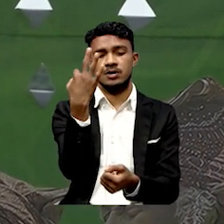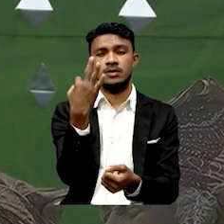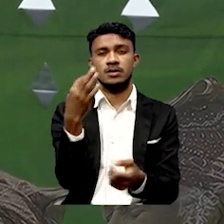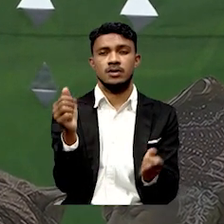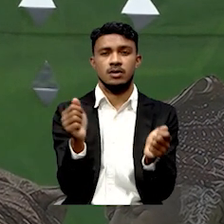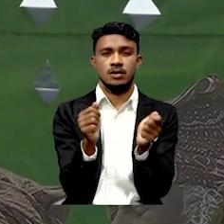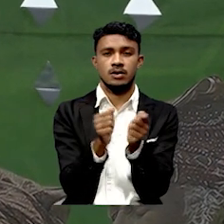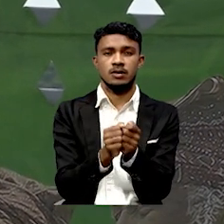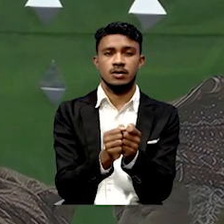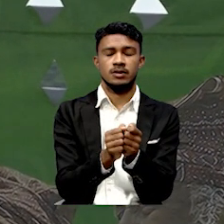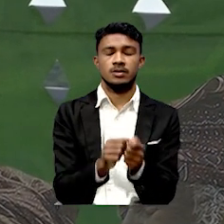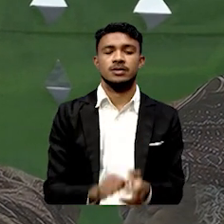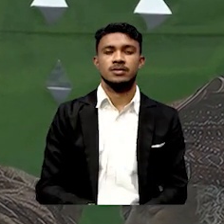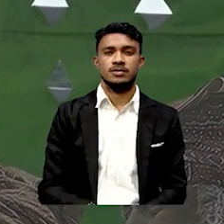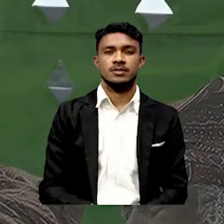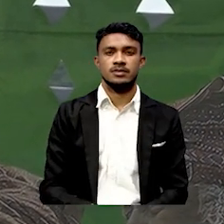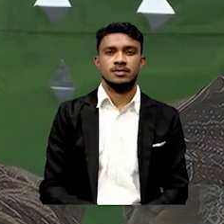Ouça logotipo gasta e MP.